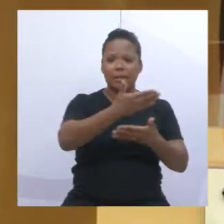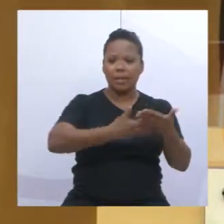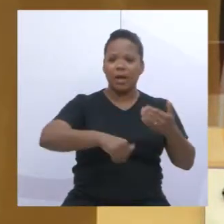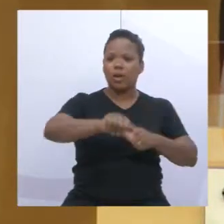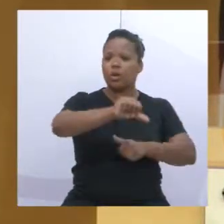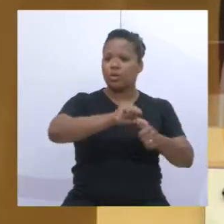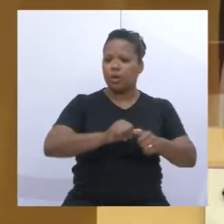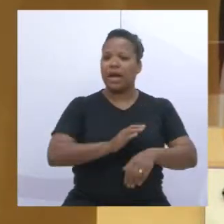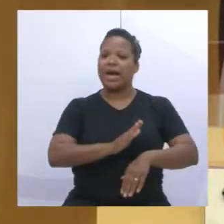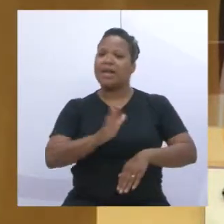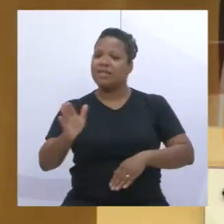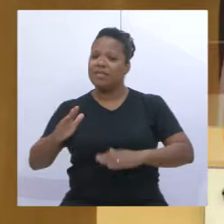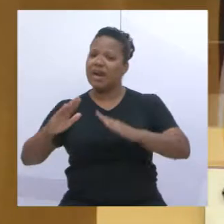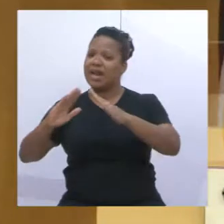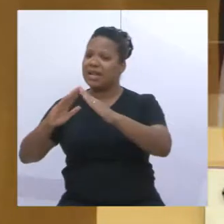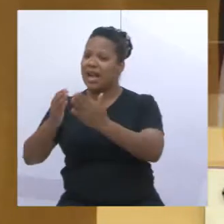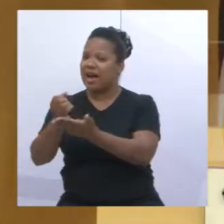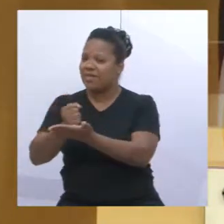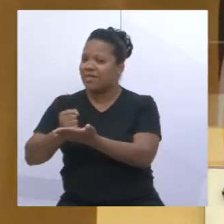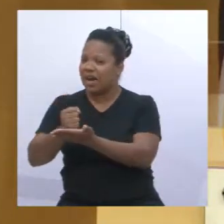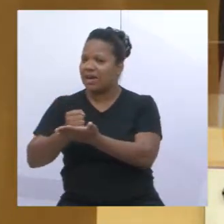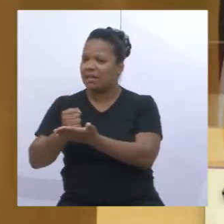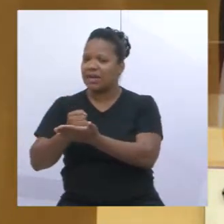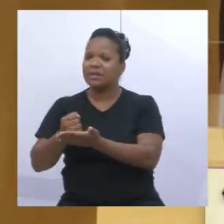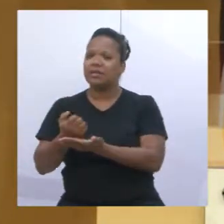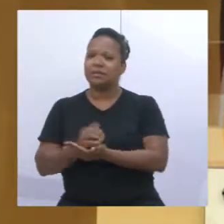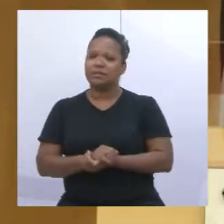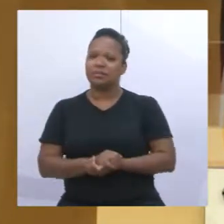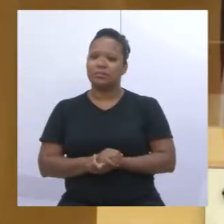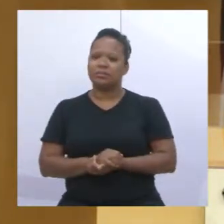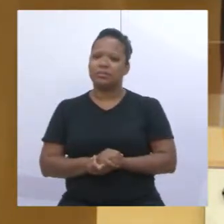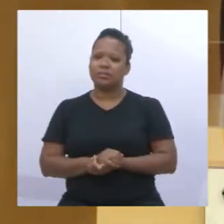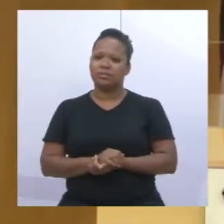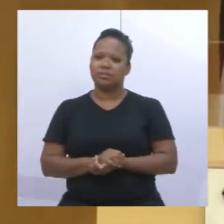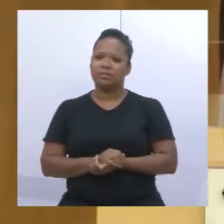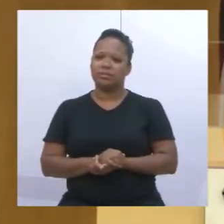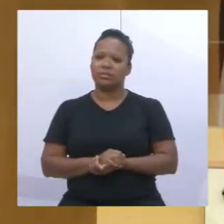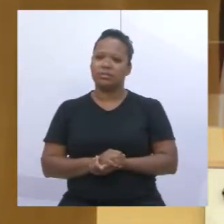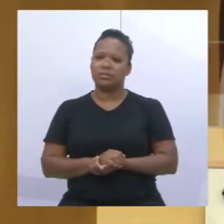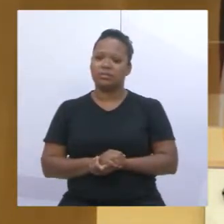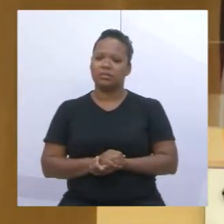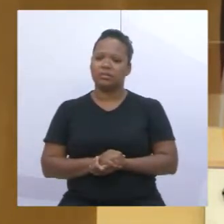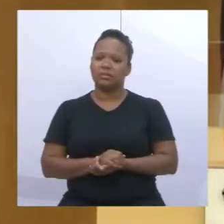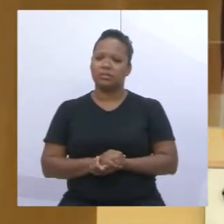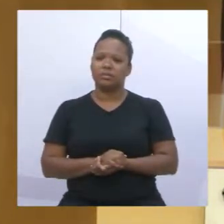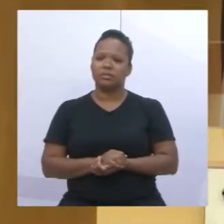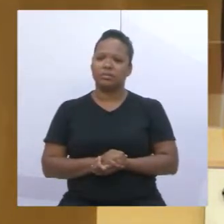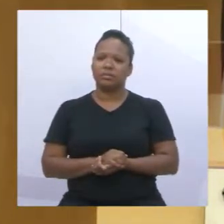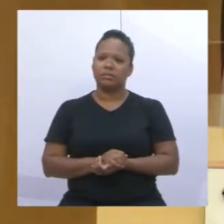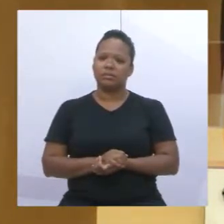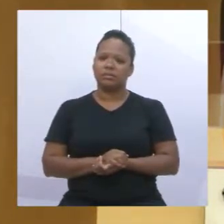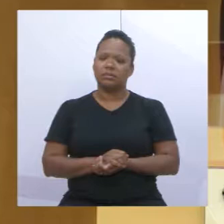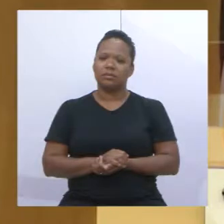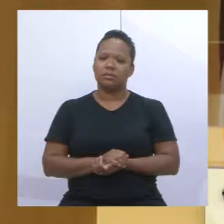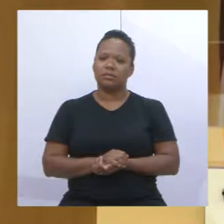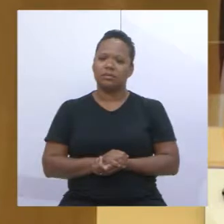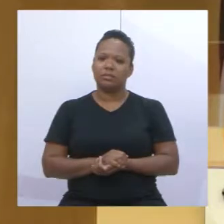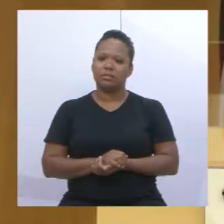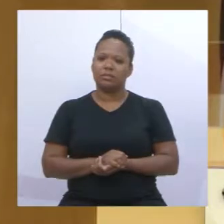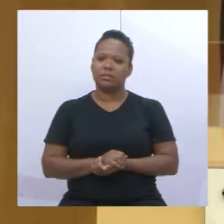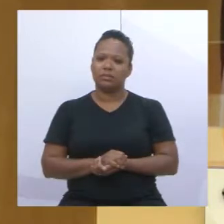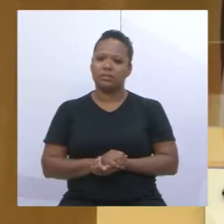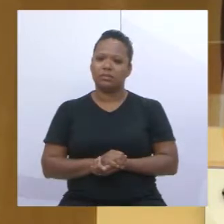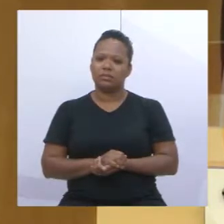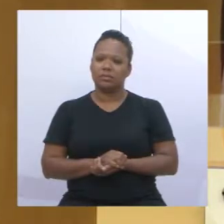receita e aí dar entrada no sistema SUS para receber a medicação. Então, diante de tudo isso,